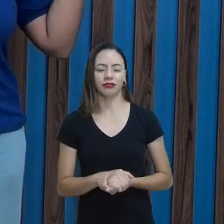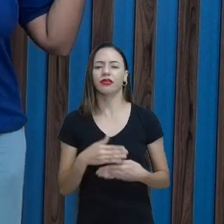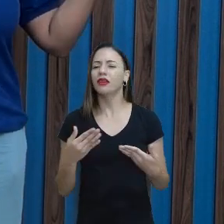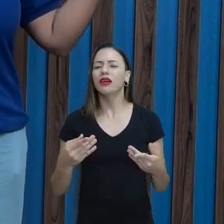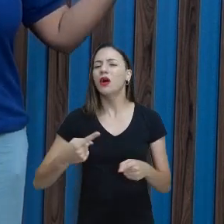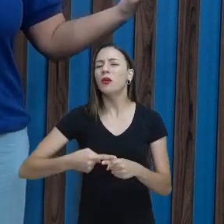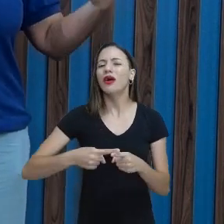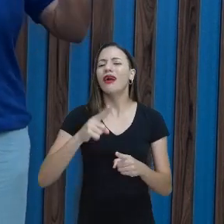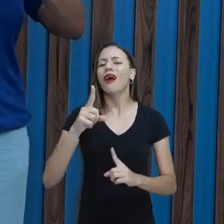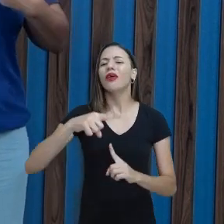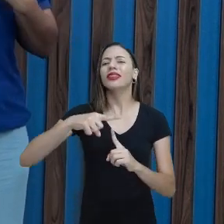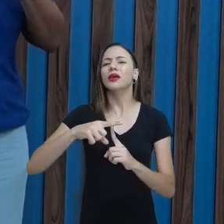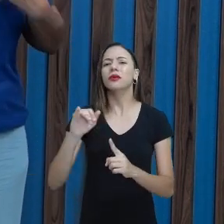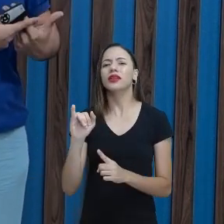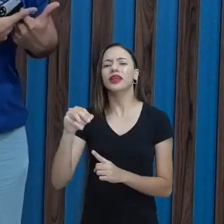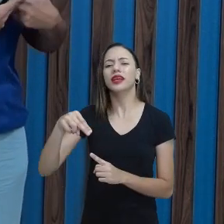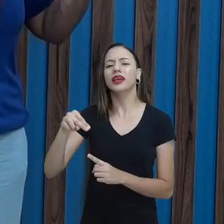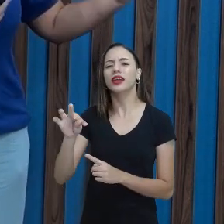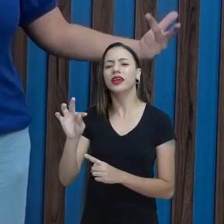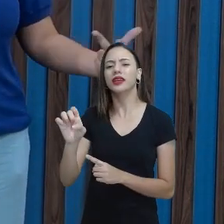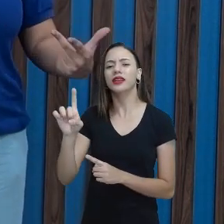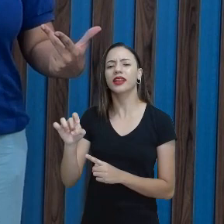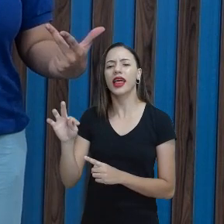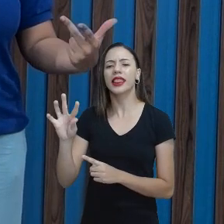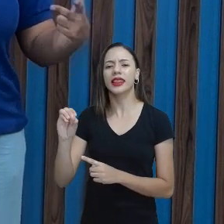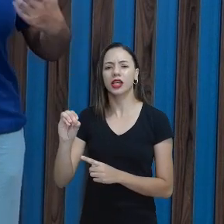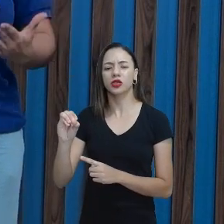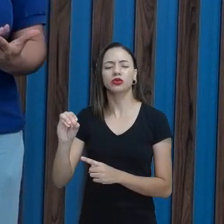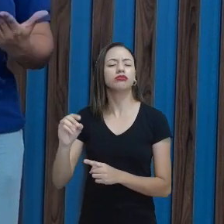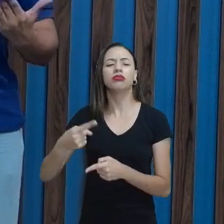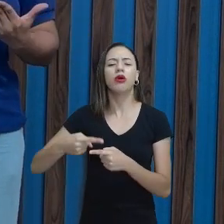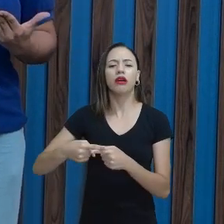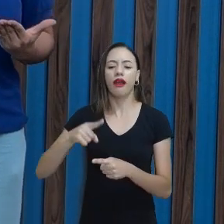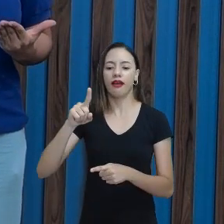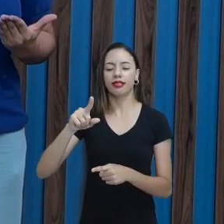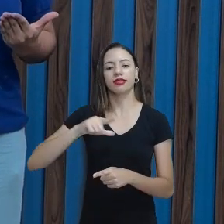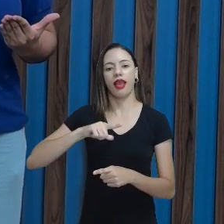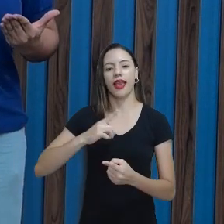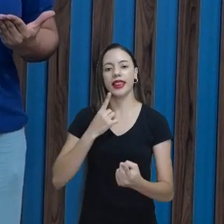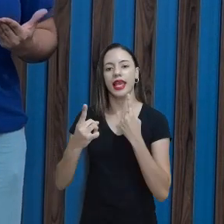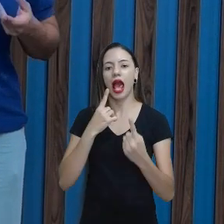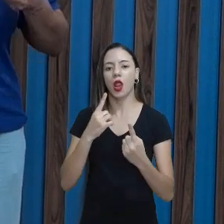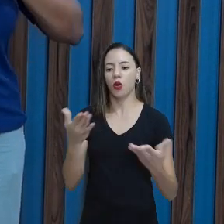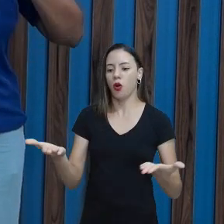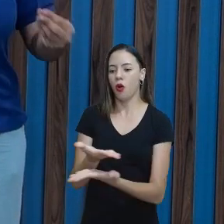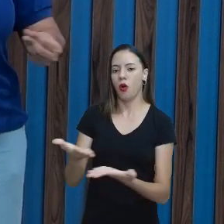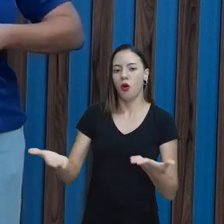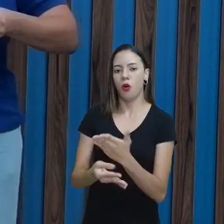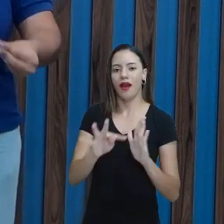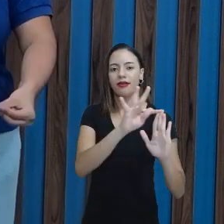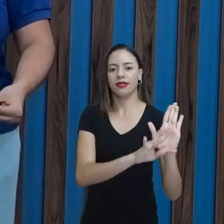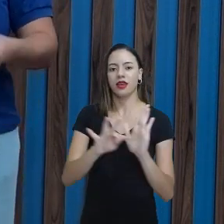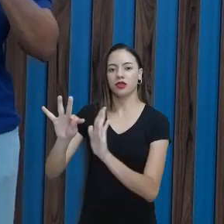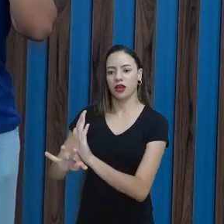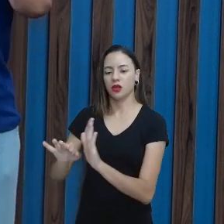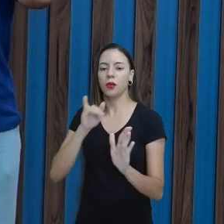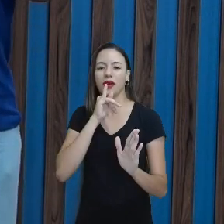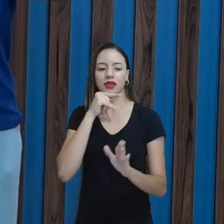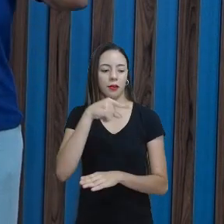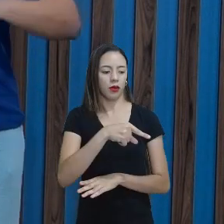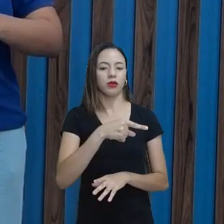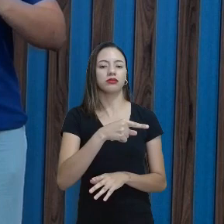de intertextualidade? Porque há um diálogo entre os textos, né? Há uma mudança de língua, de registro